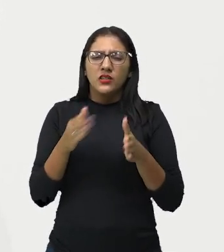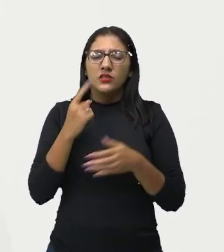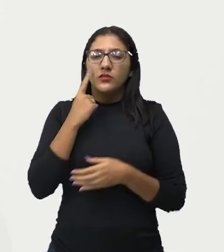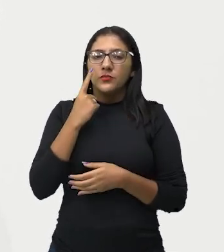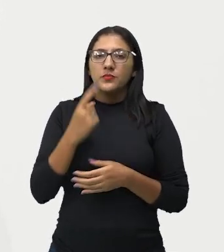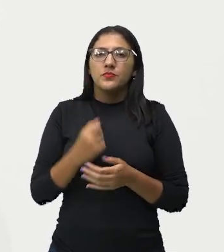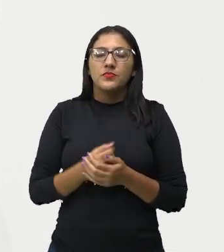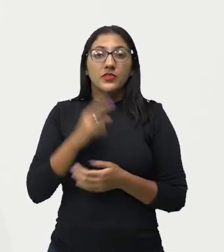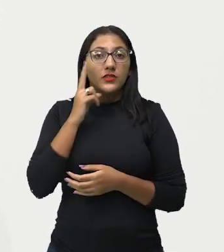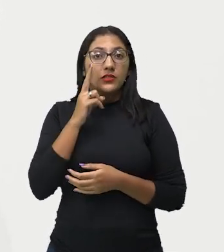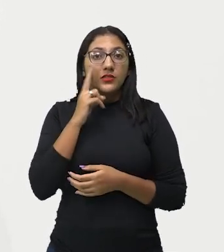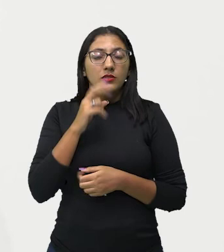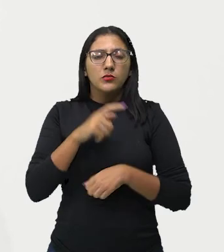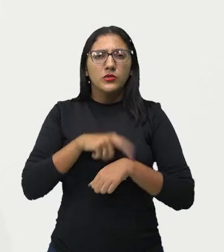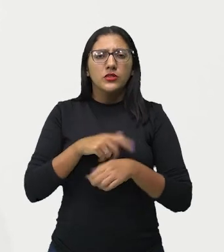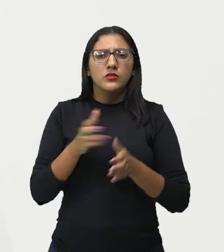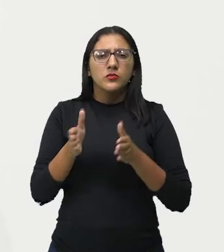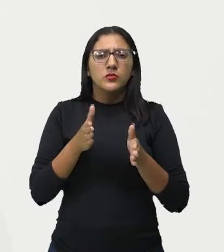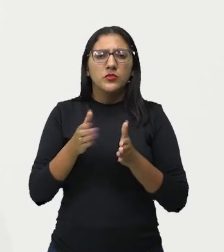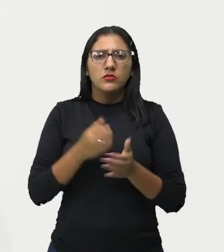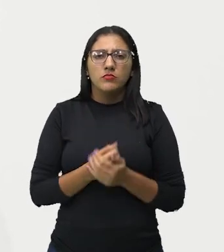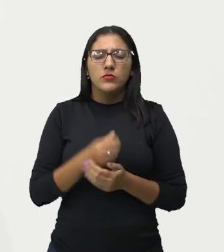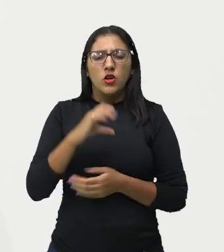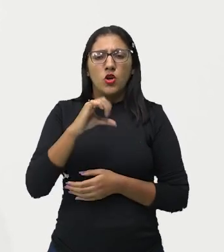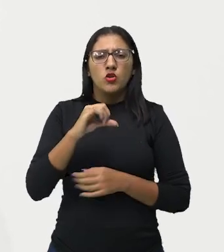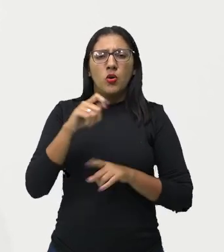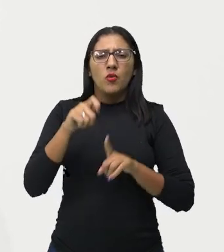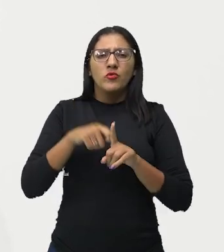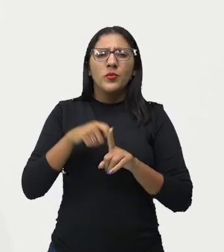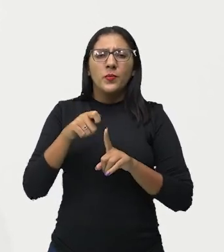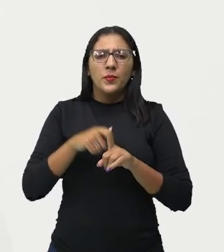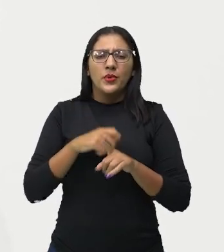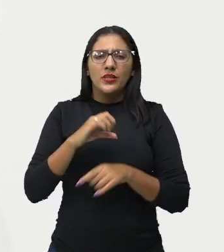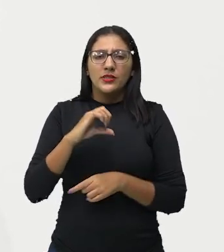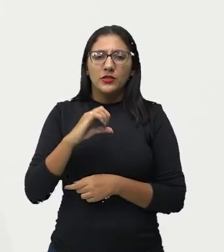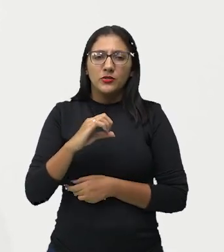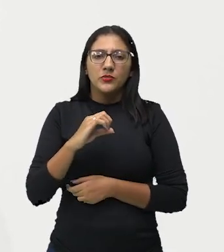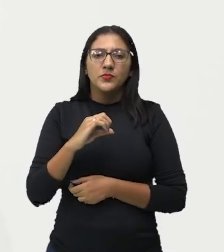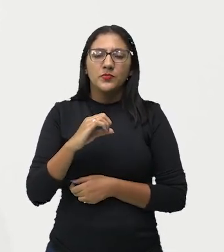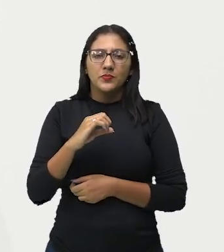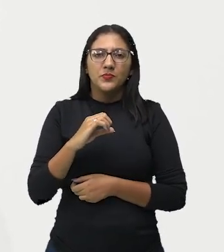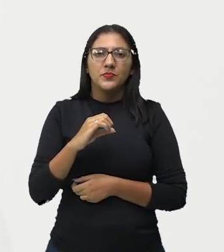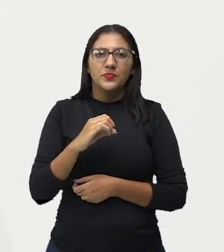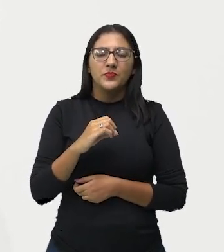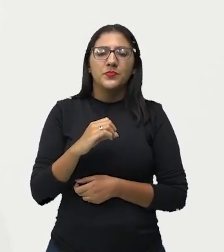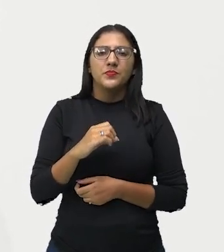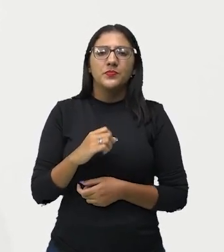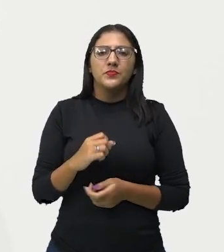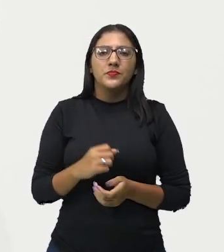período é tempo, tá legal? De quanto? De 9 meses. Isso aqui, ó, é o tempo.